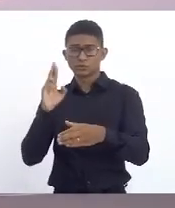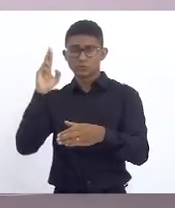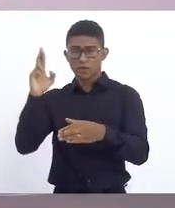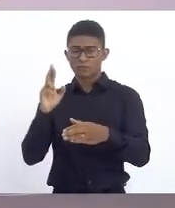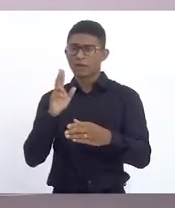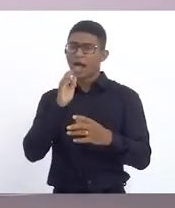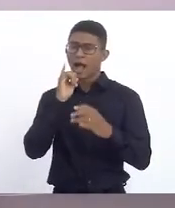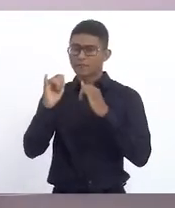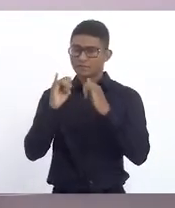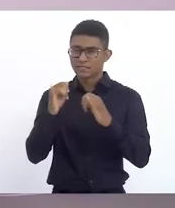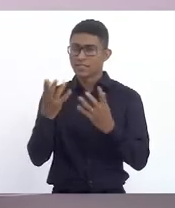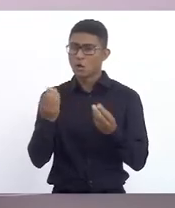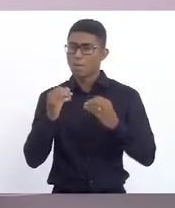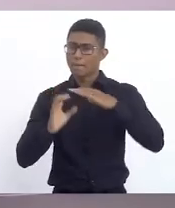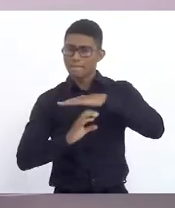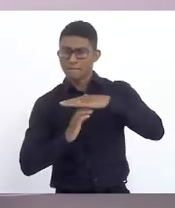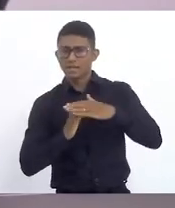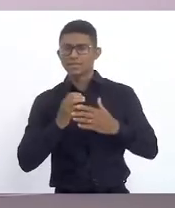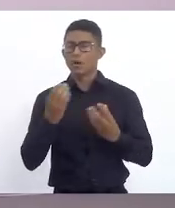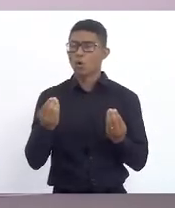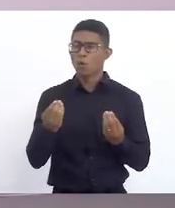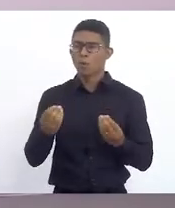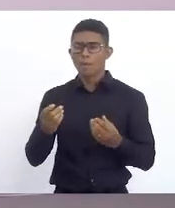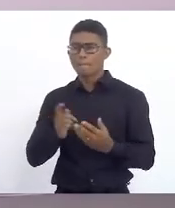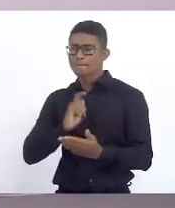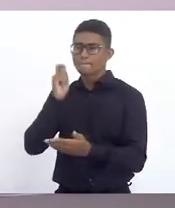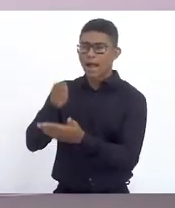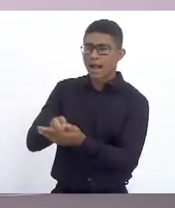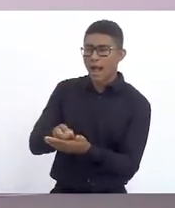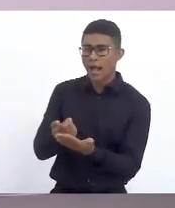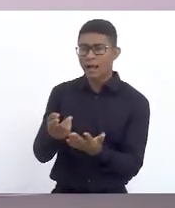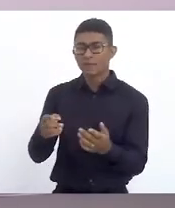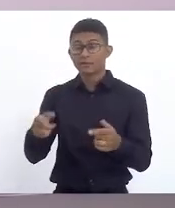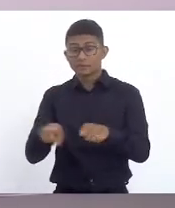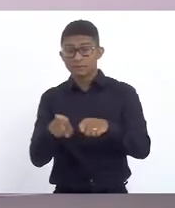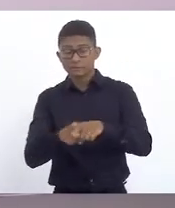a SEDAI, o que é que vai pagar, qual é a previsão de entrega?